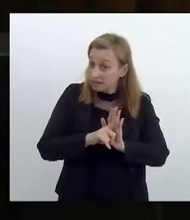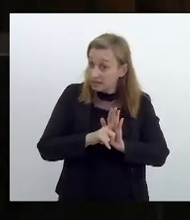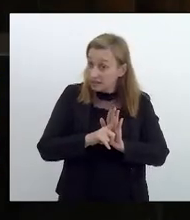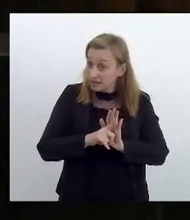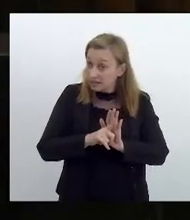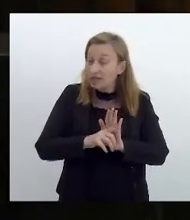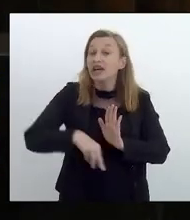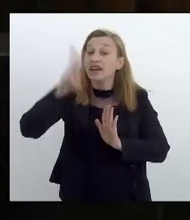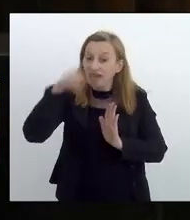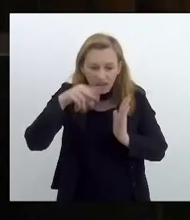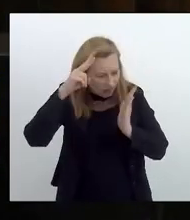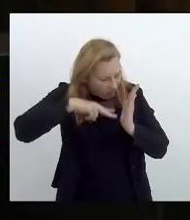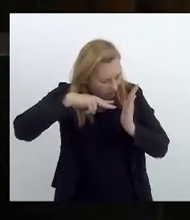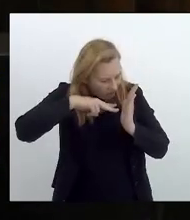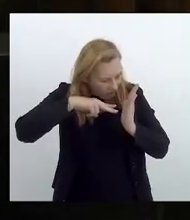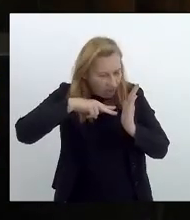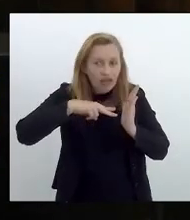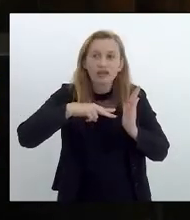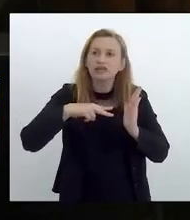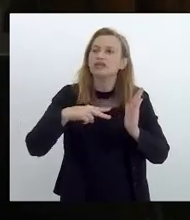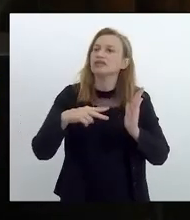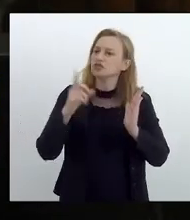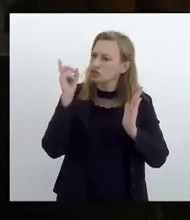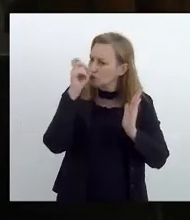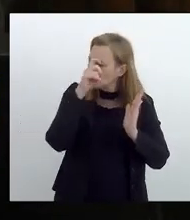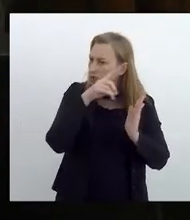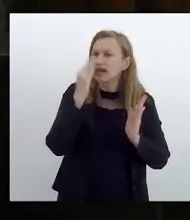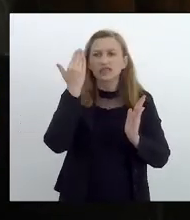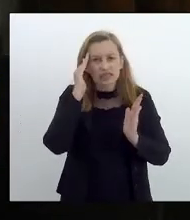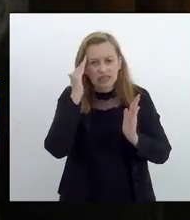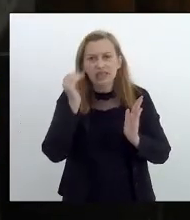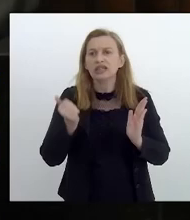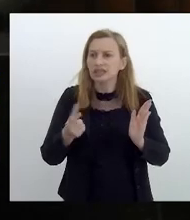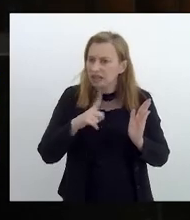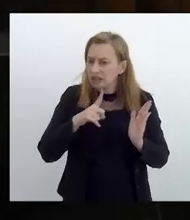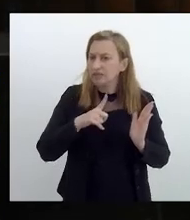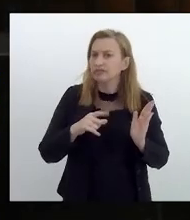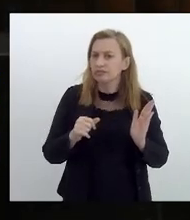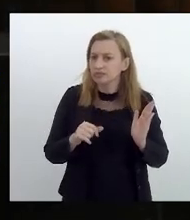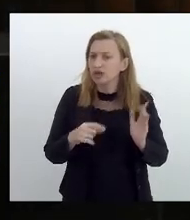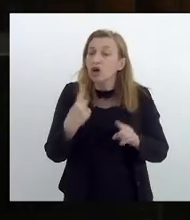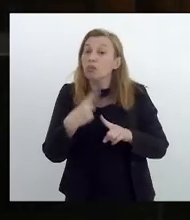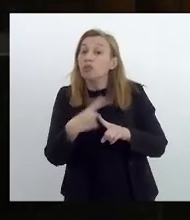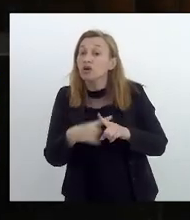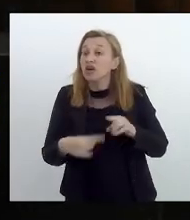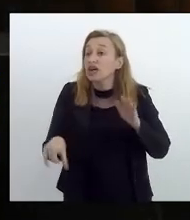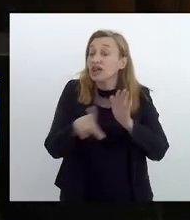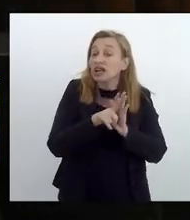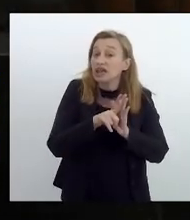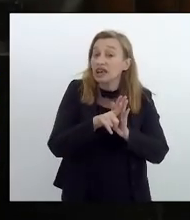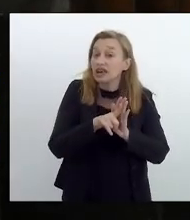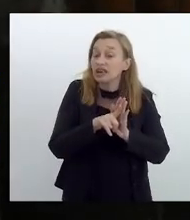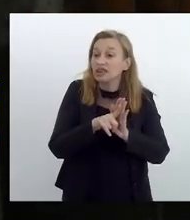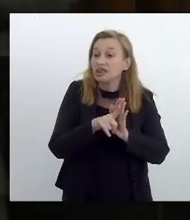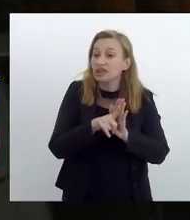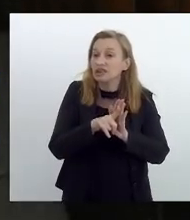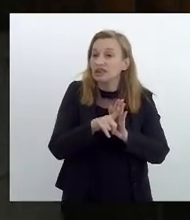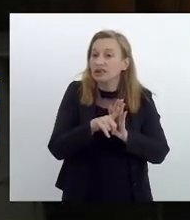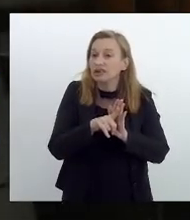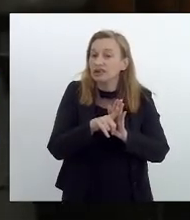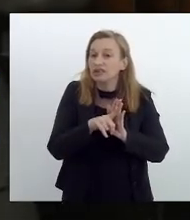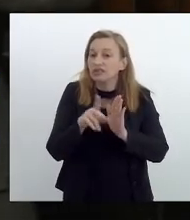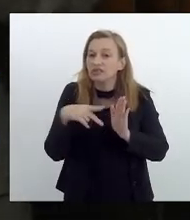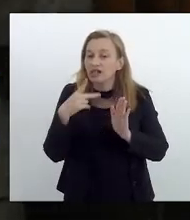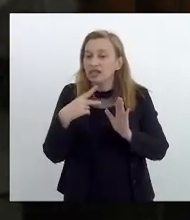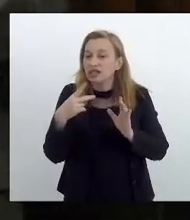quem lê tem uma grande dificuldade em entender o que ele trata de generalidades e